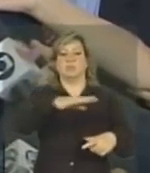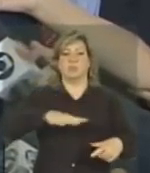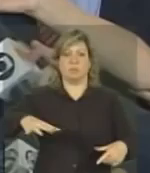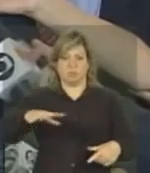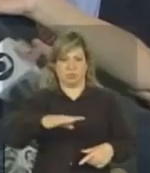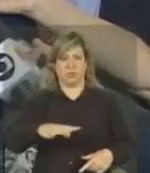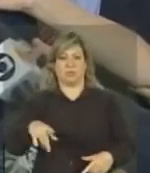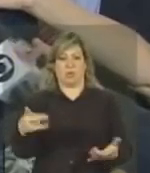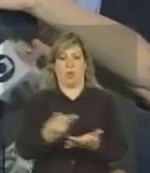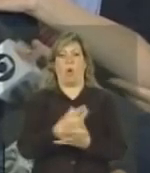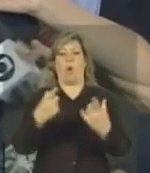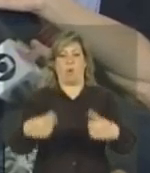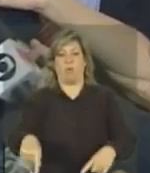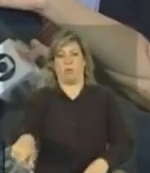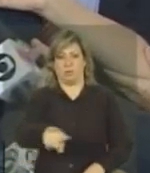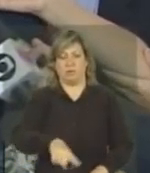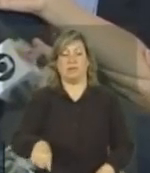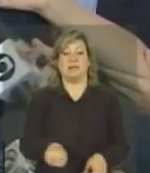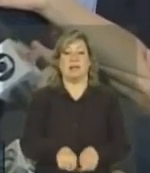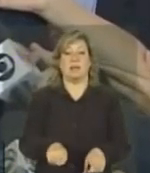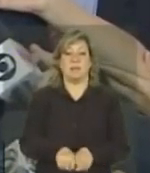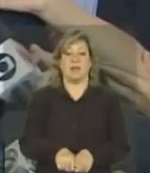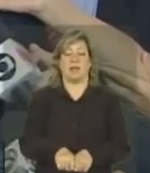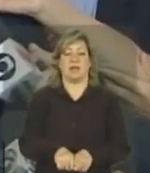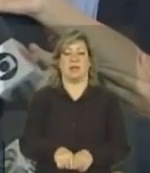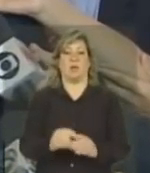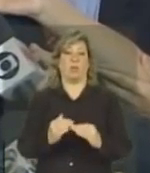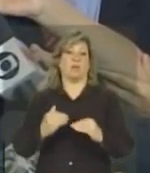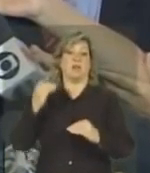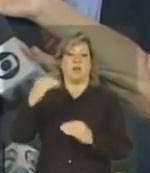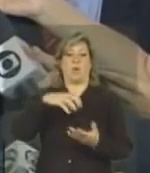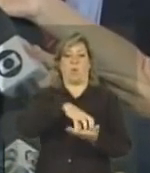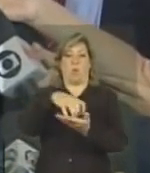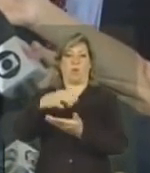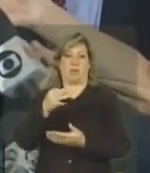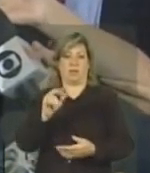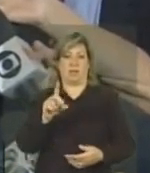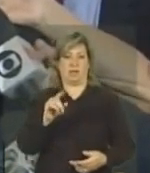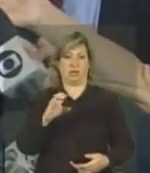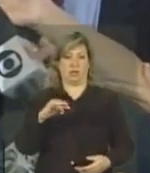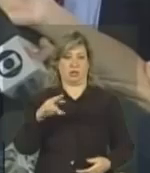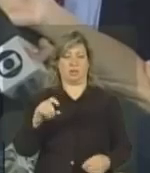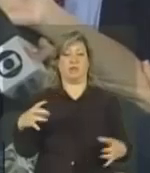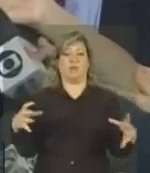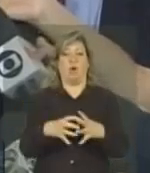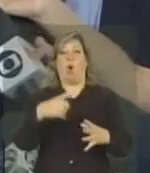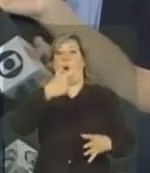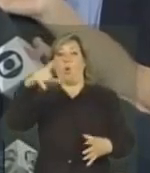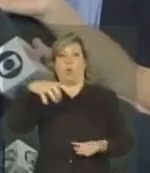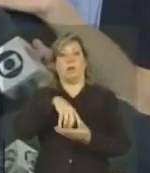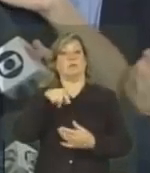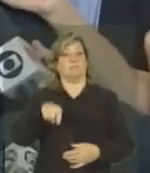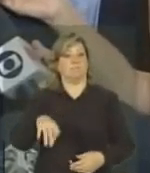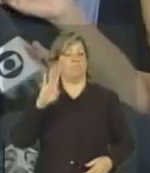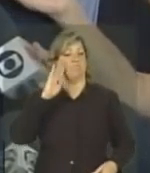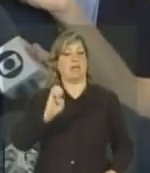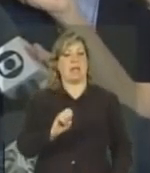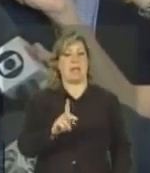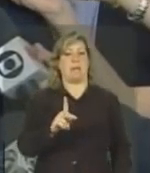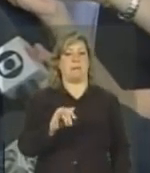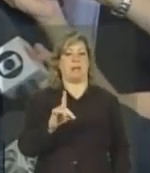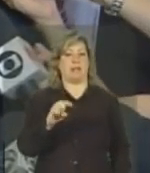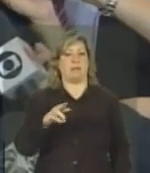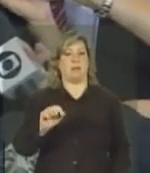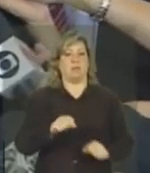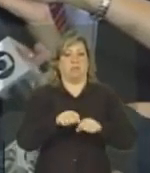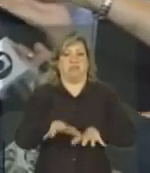dessa ocorrência e que ultrapassa grupos tradicionais, começa a cometer outros grupos, esse é o conceito de epidemia. E esse é